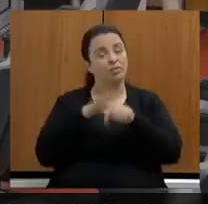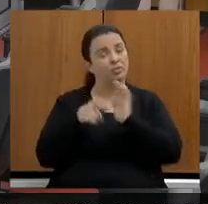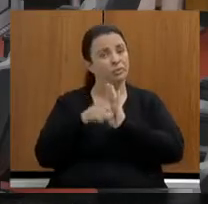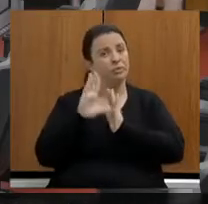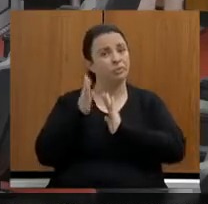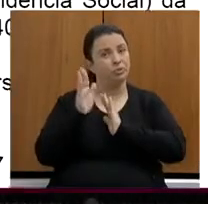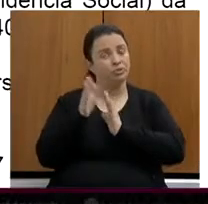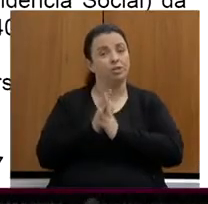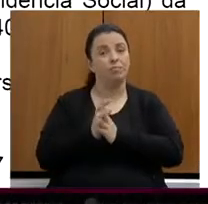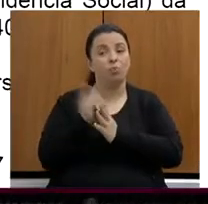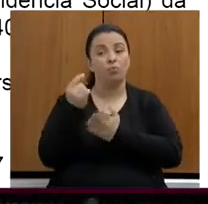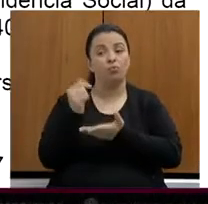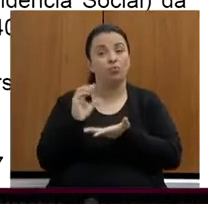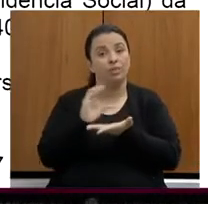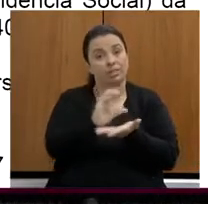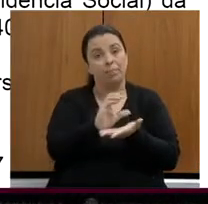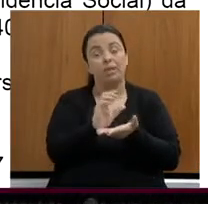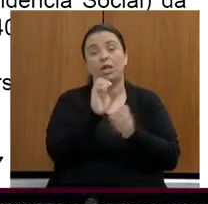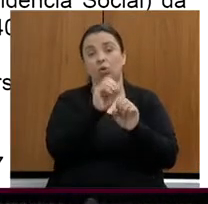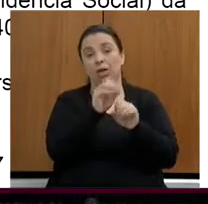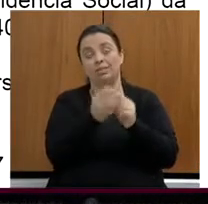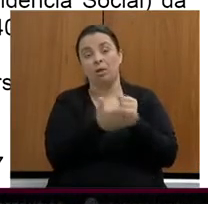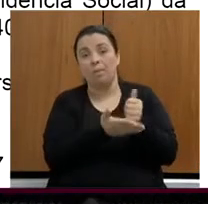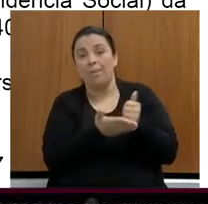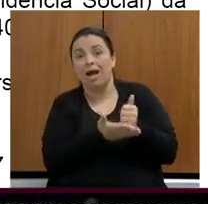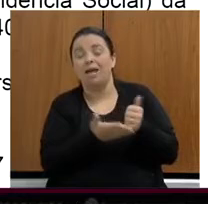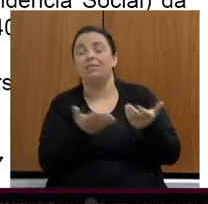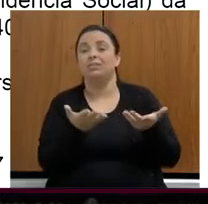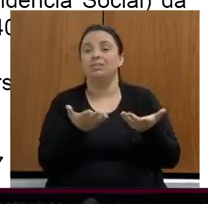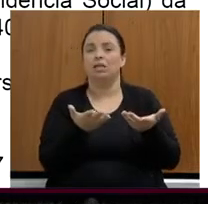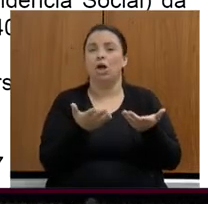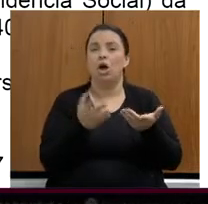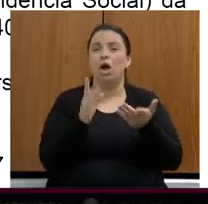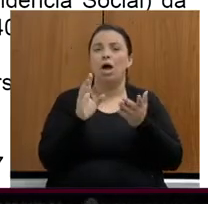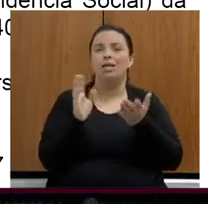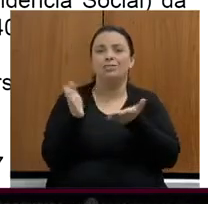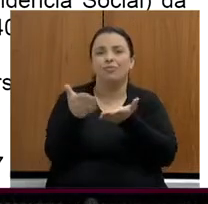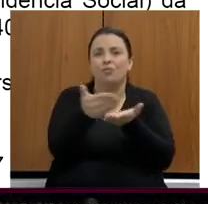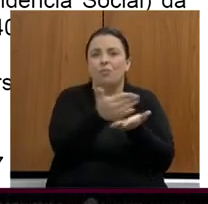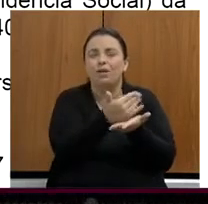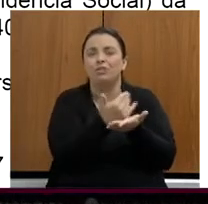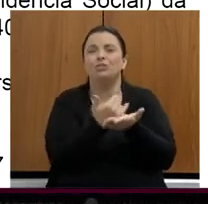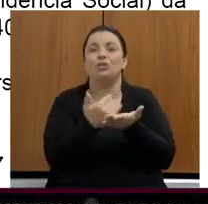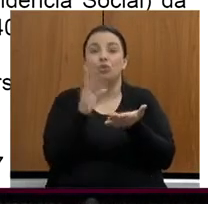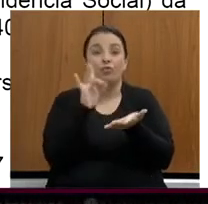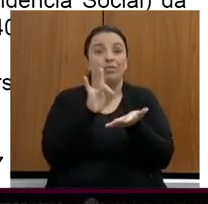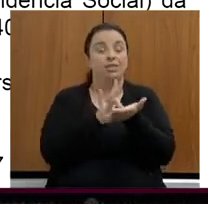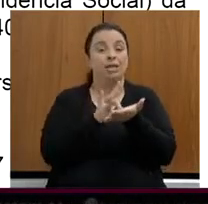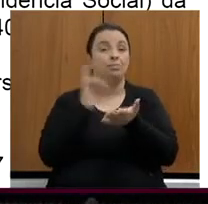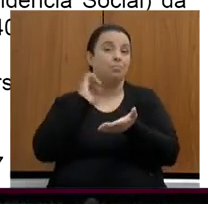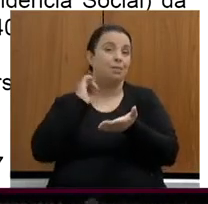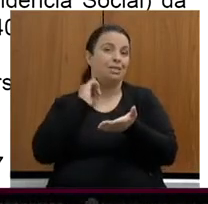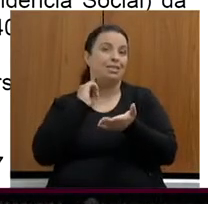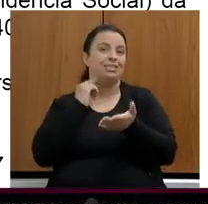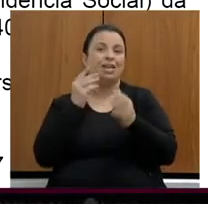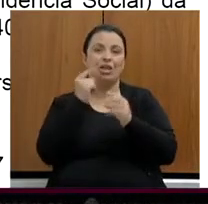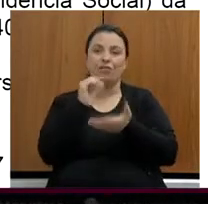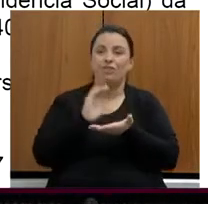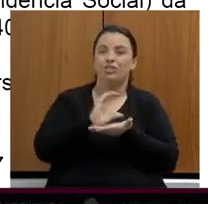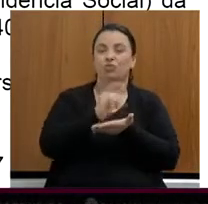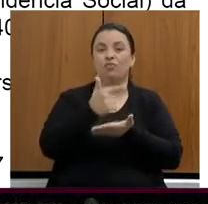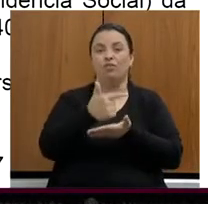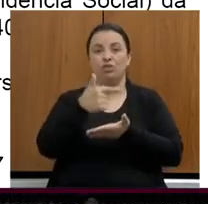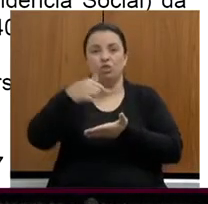osso financiamento da Educação Básica os dados oficiais Minas investiu 19.9 por cento em